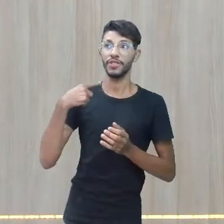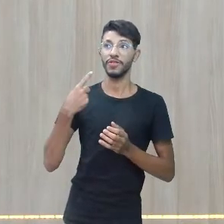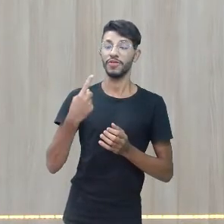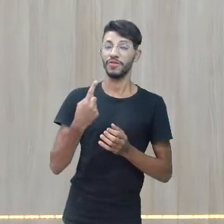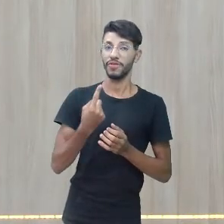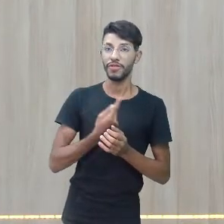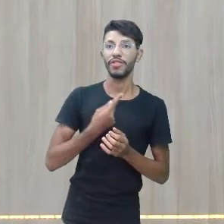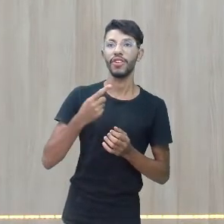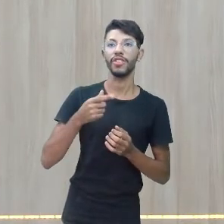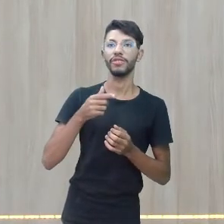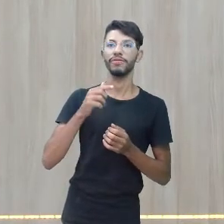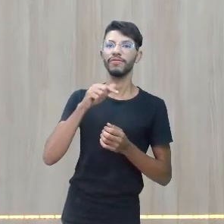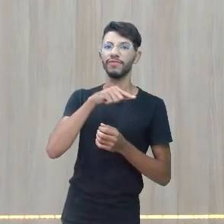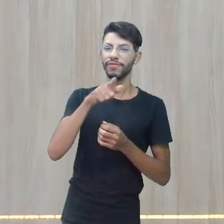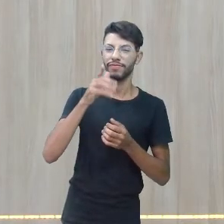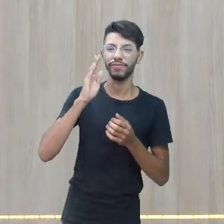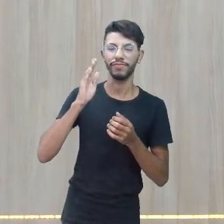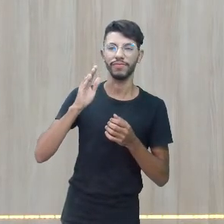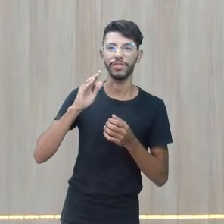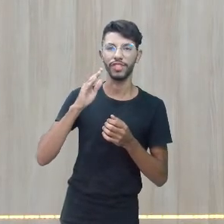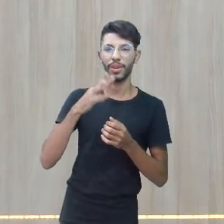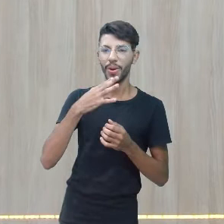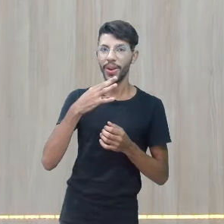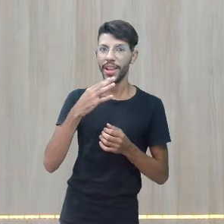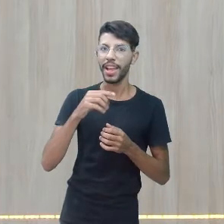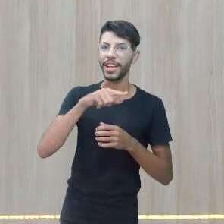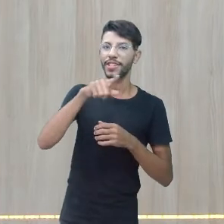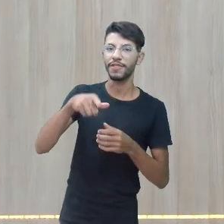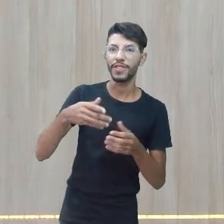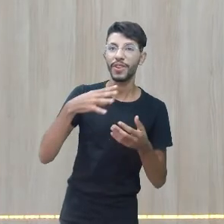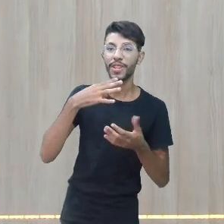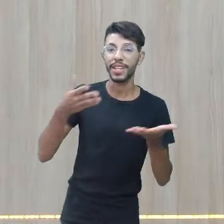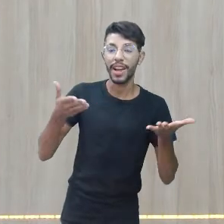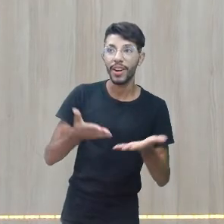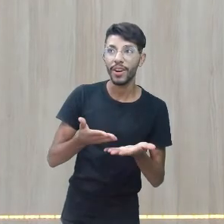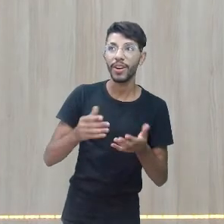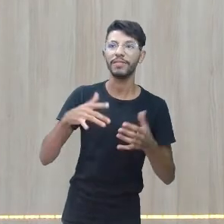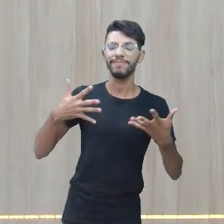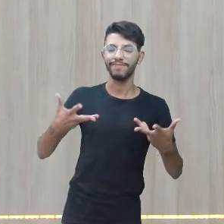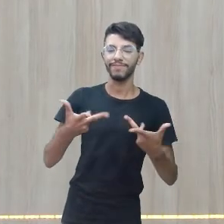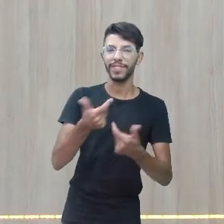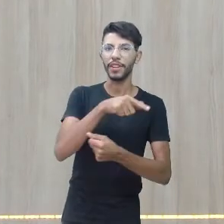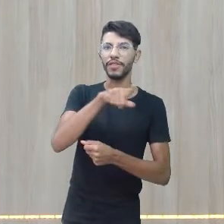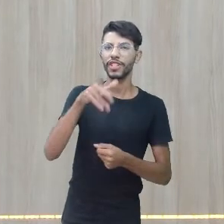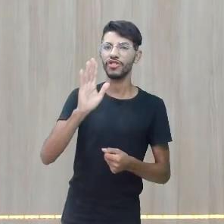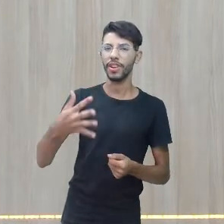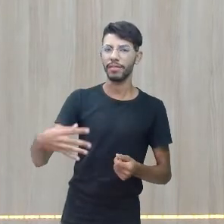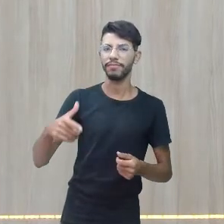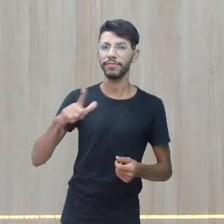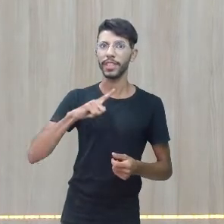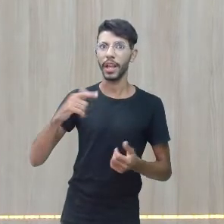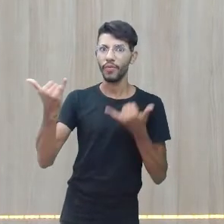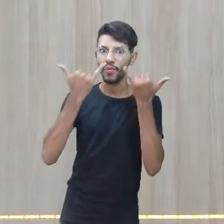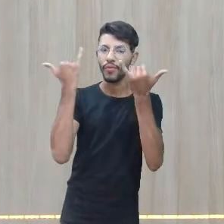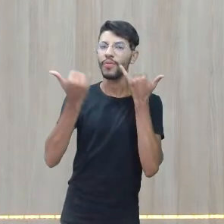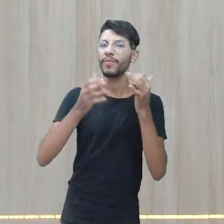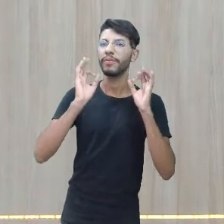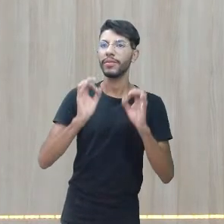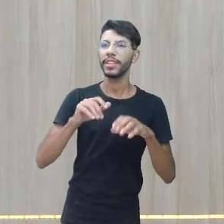informações antes do início desta aula, e isso é maravilhoso, não é? Vocês estão bem informados e ficarão